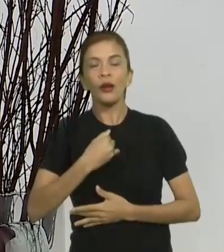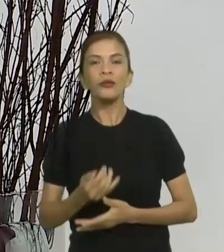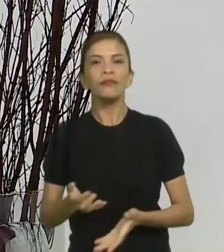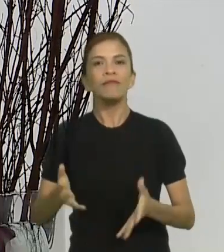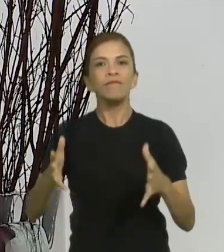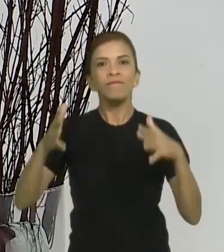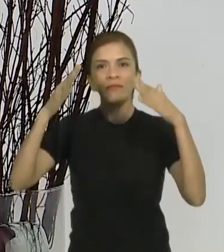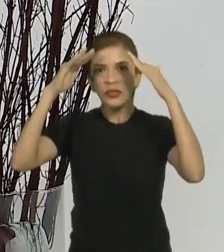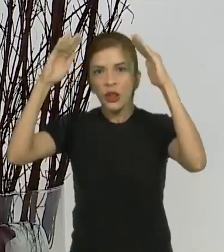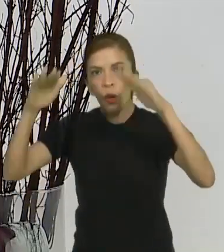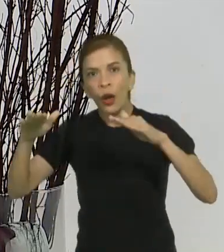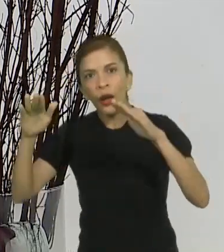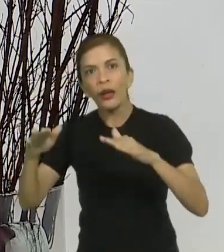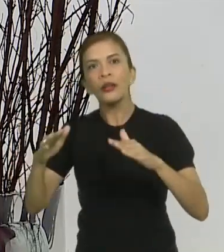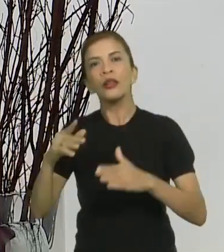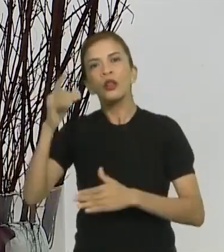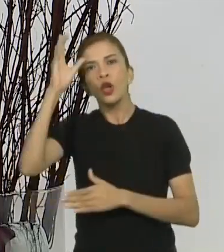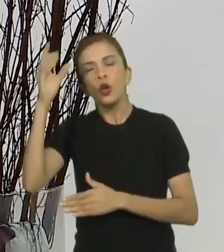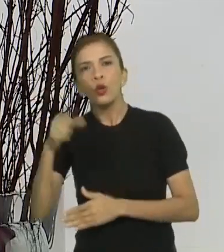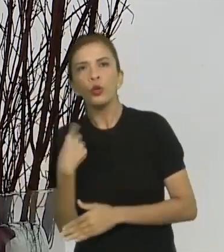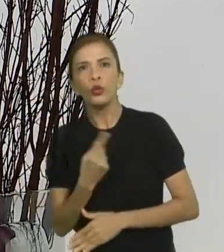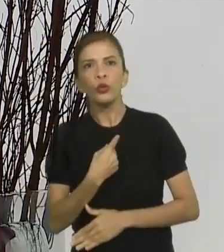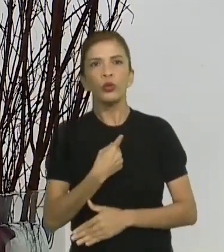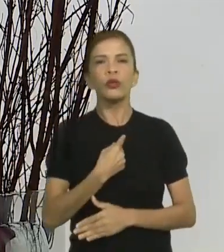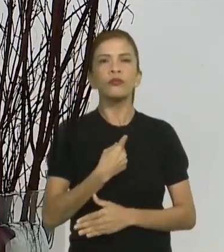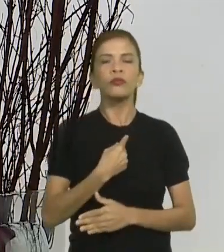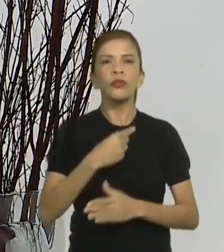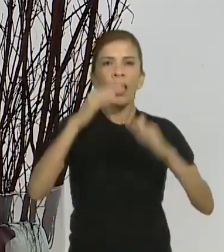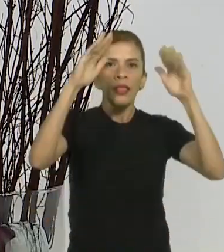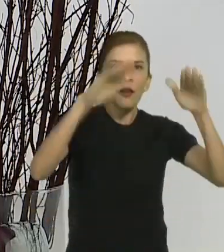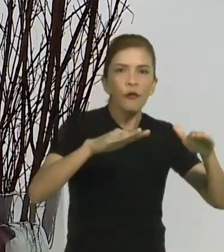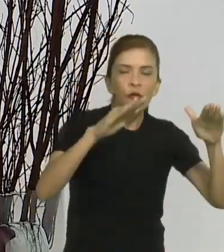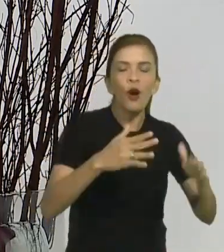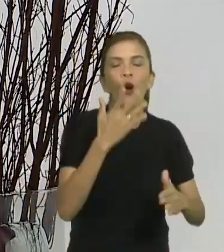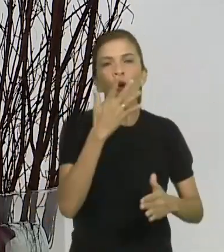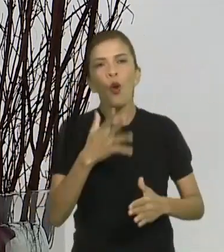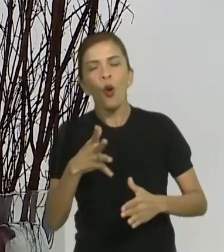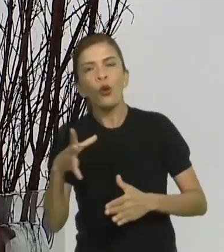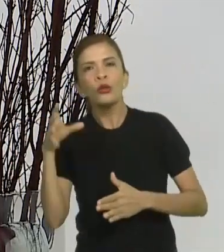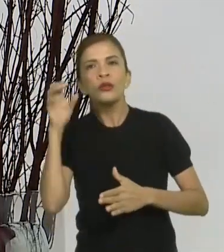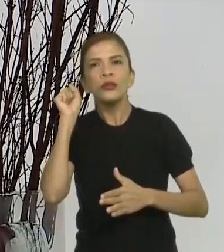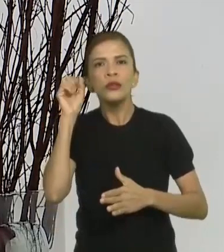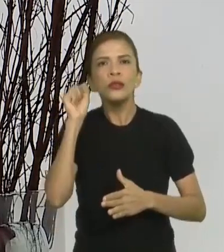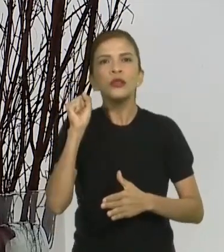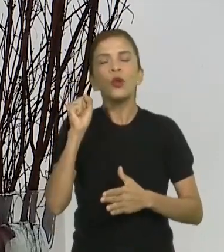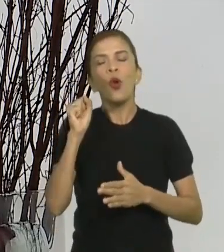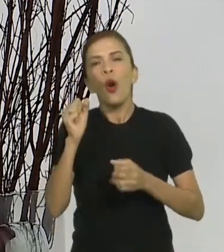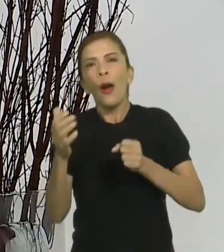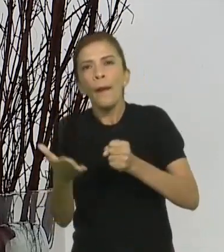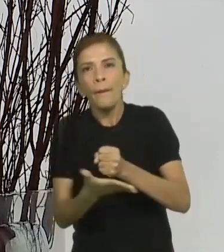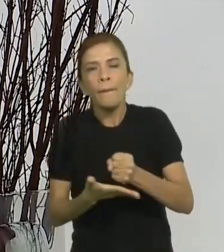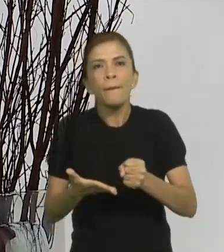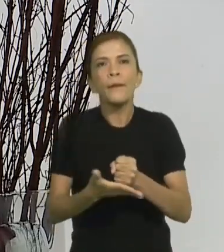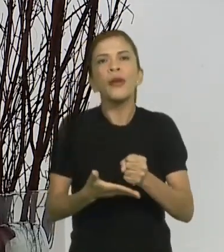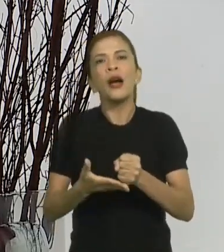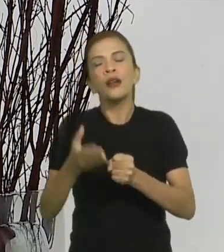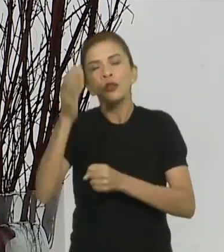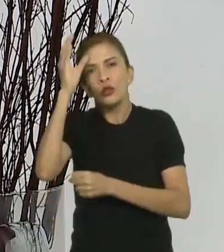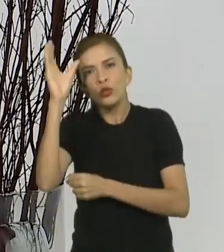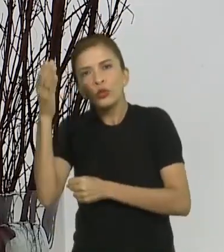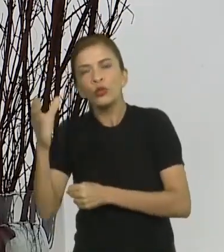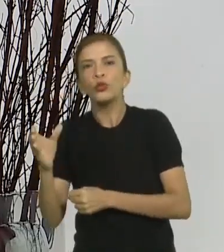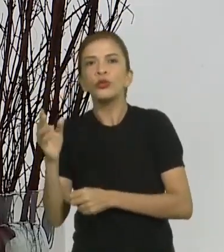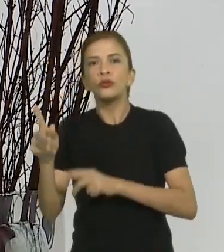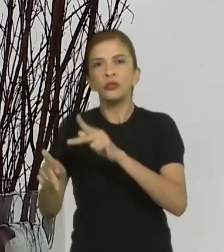da nossa terra, que mistura crenças, devoção, cores e sonhos e tem raízes profundas na formação do nosso